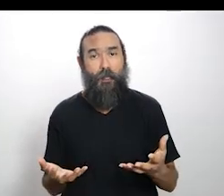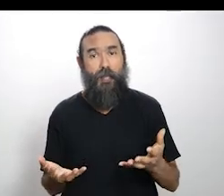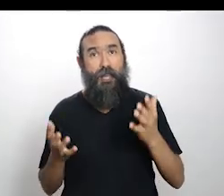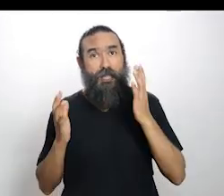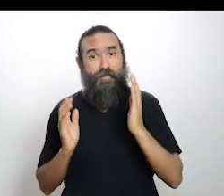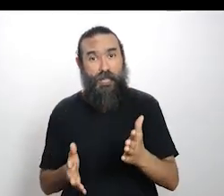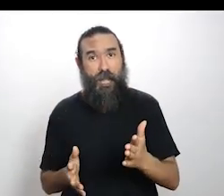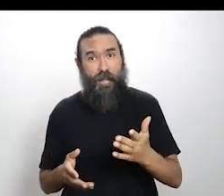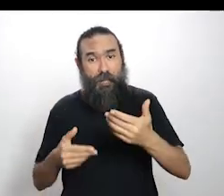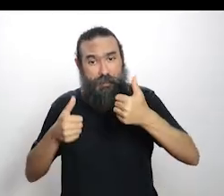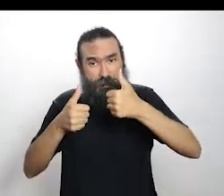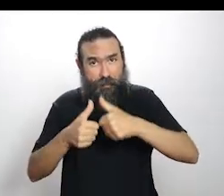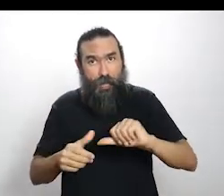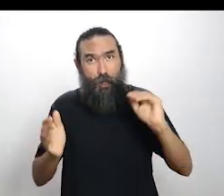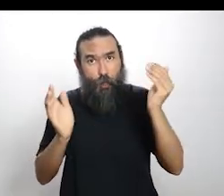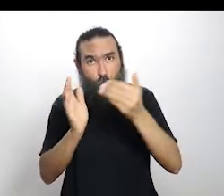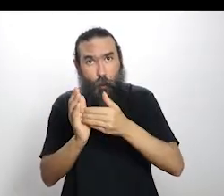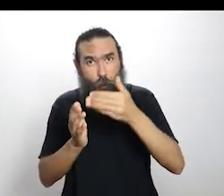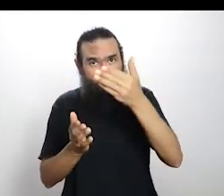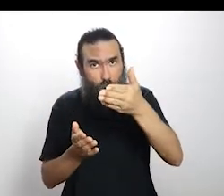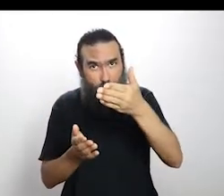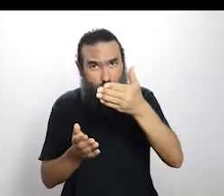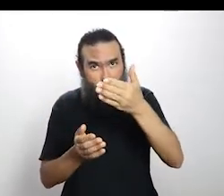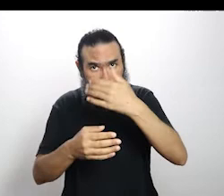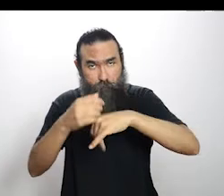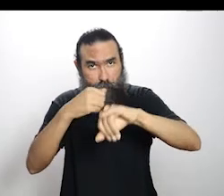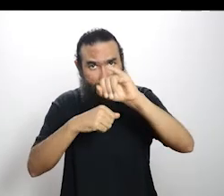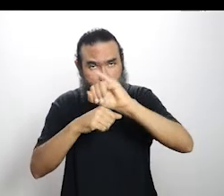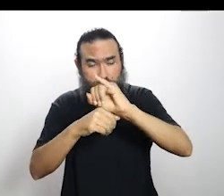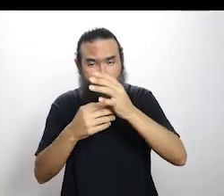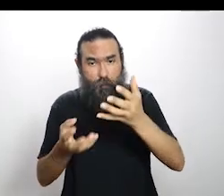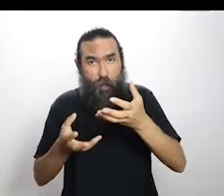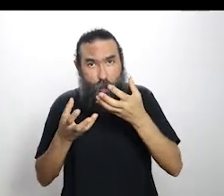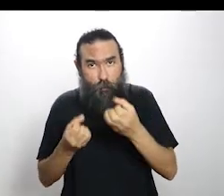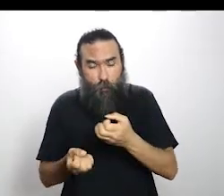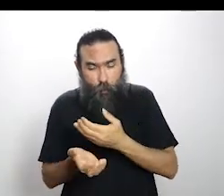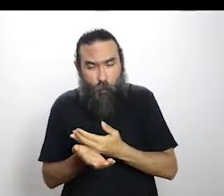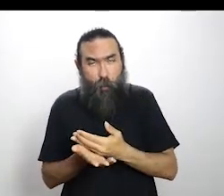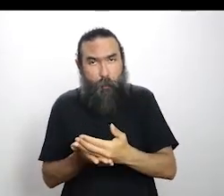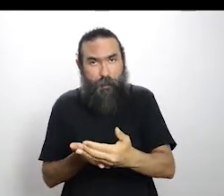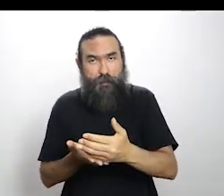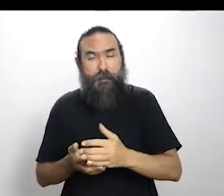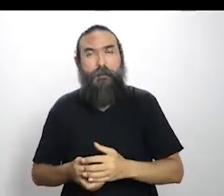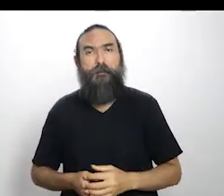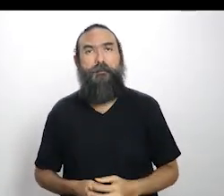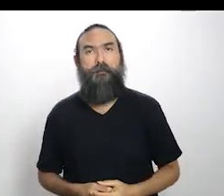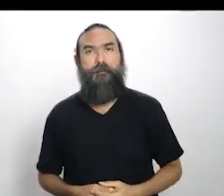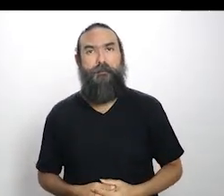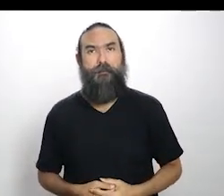Já estamos todos, sim, a gente pode começar. Ok, então.